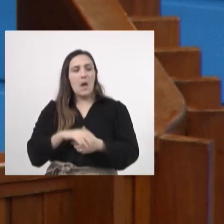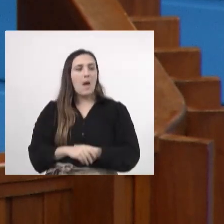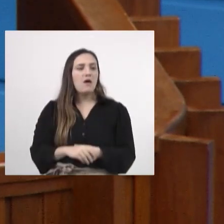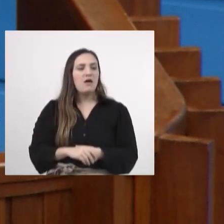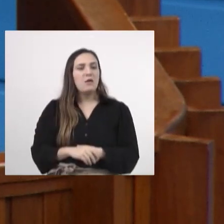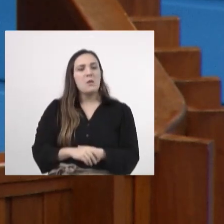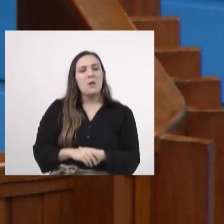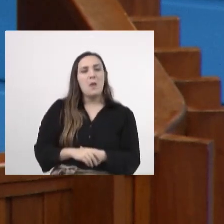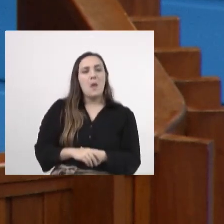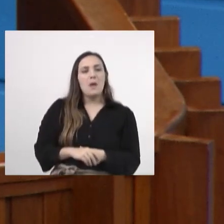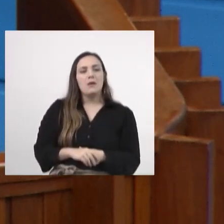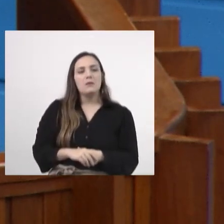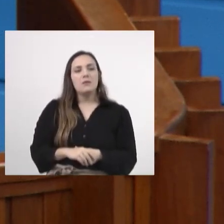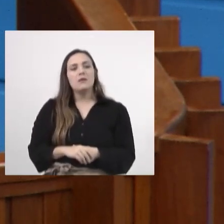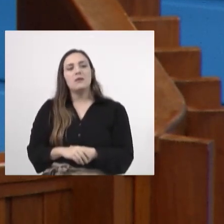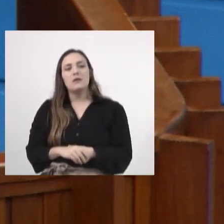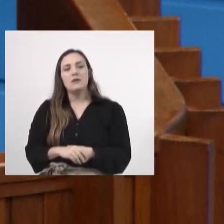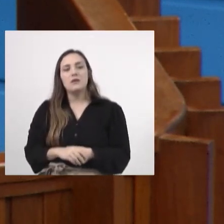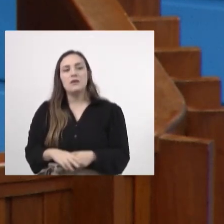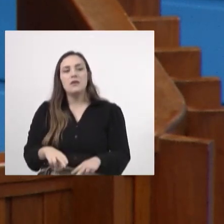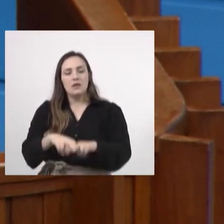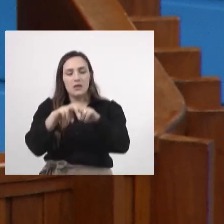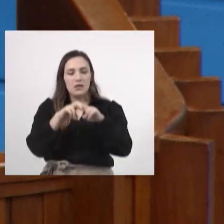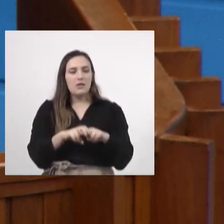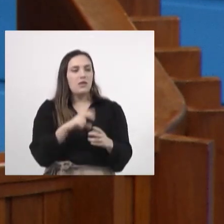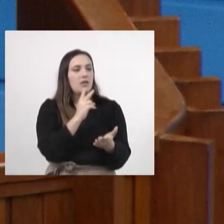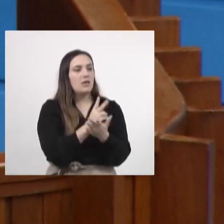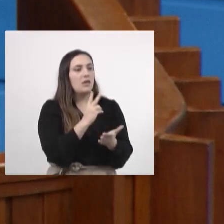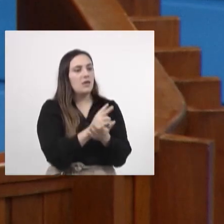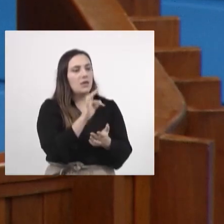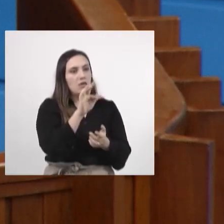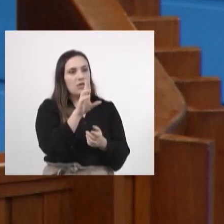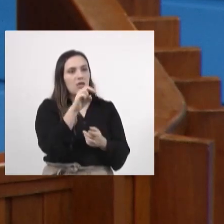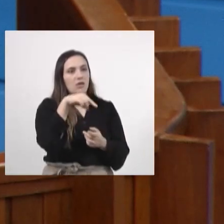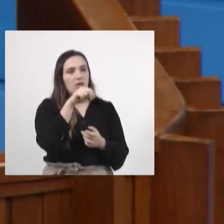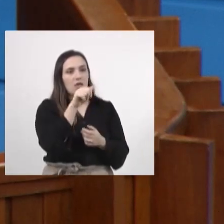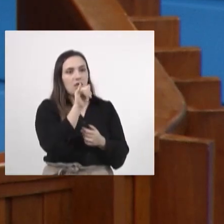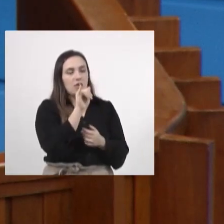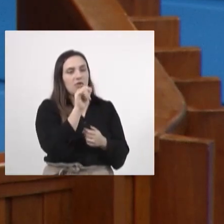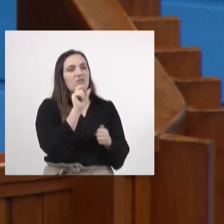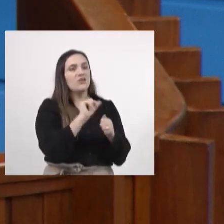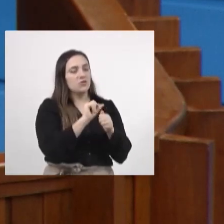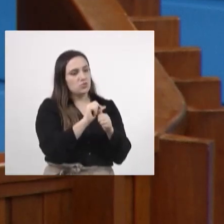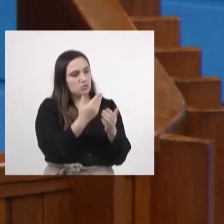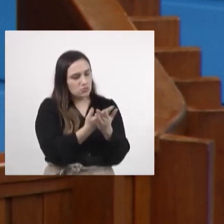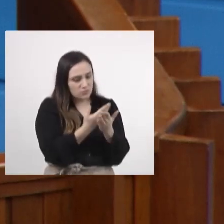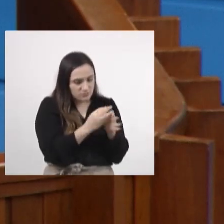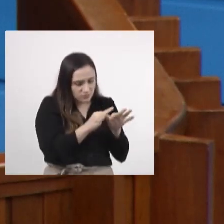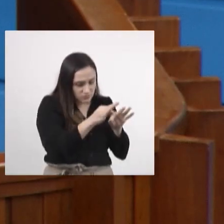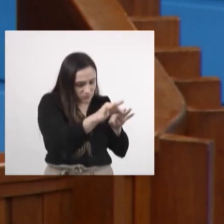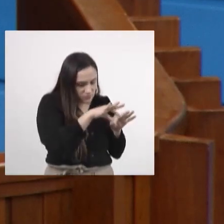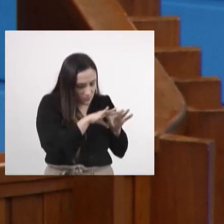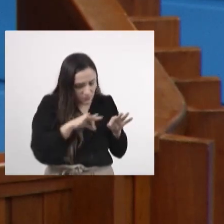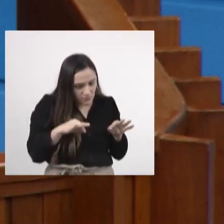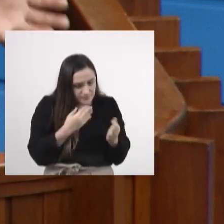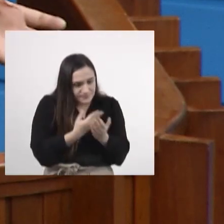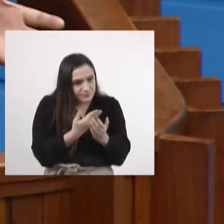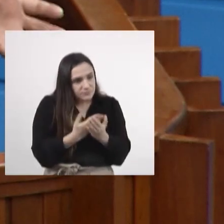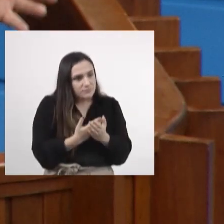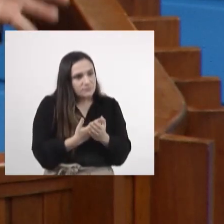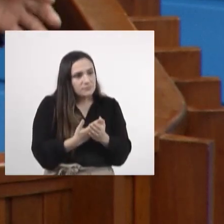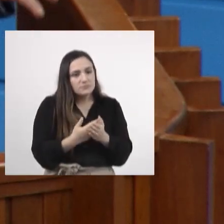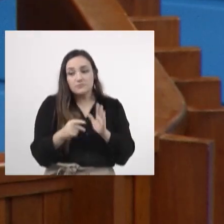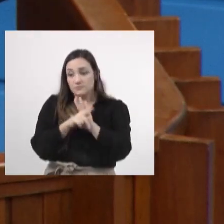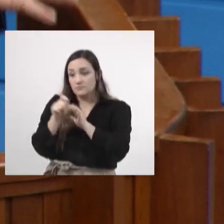Então, toda vez que a FUNAI fazia um decreto de estudo antropológico, os antropólogos, que é da